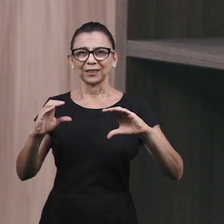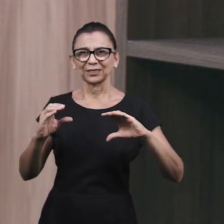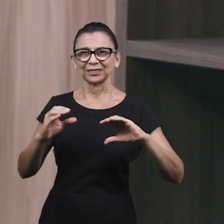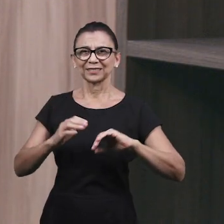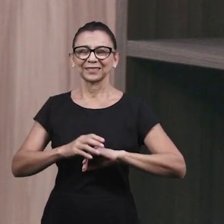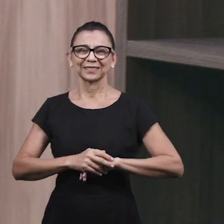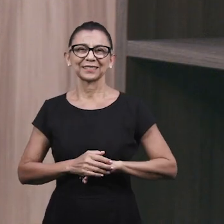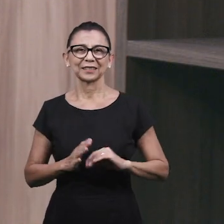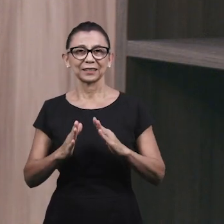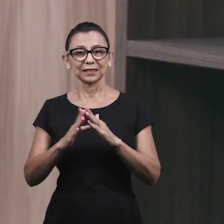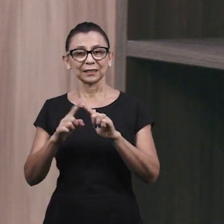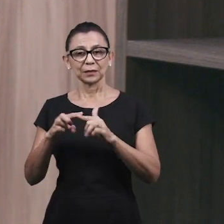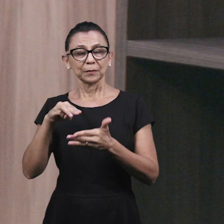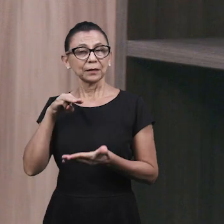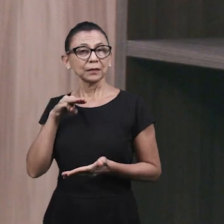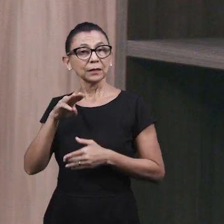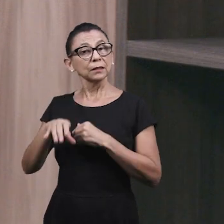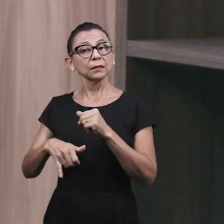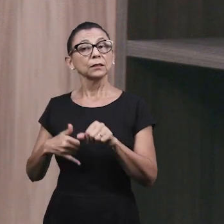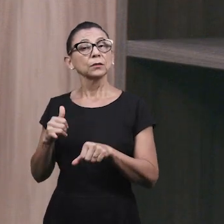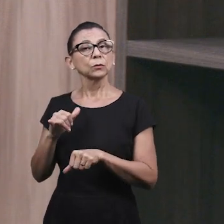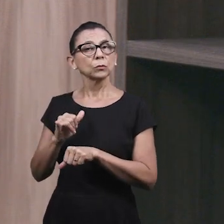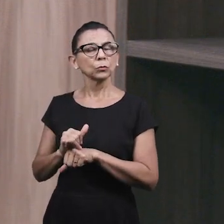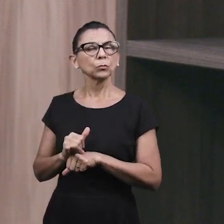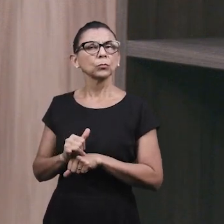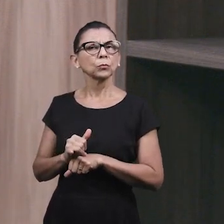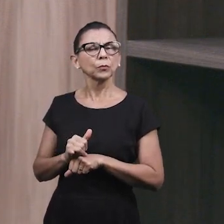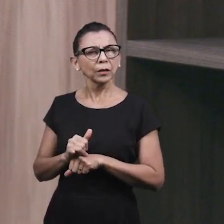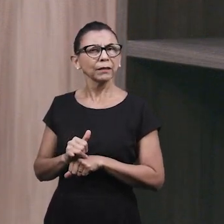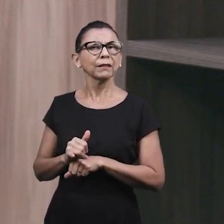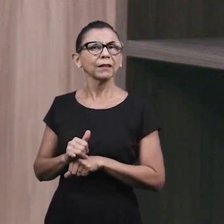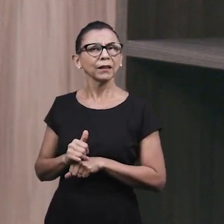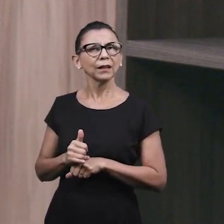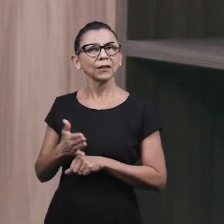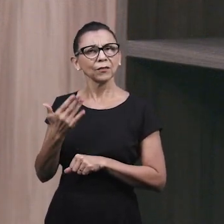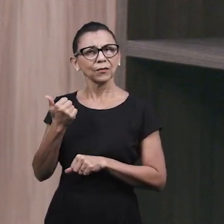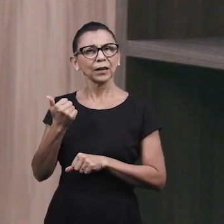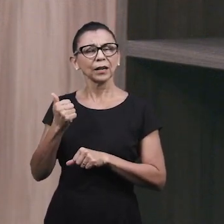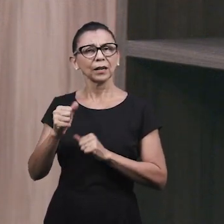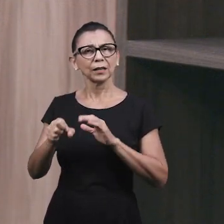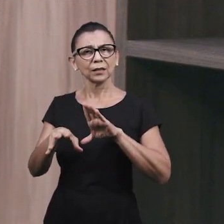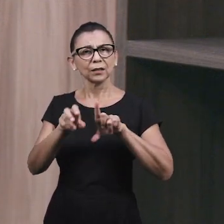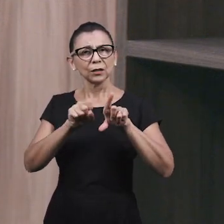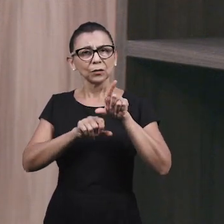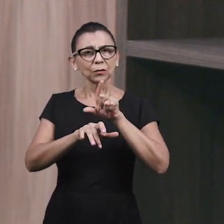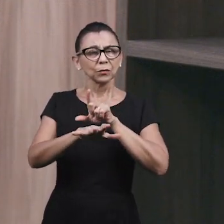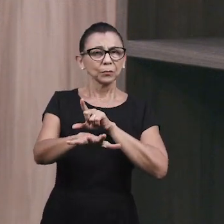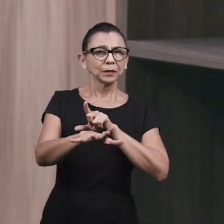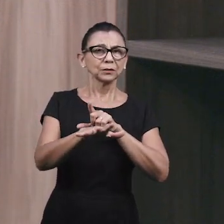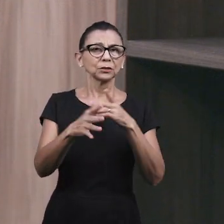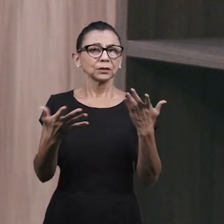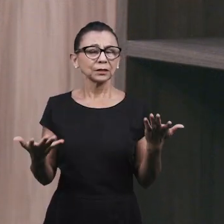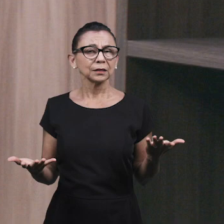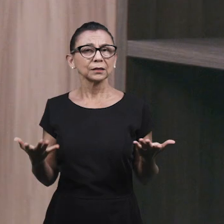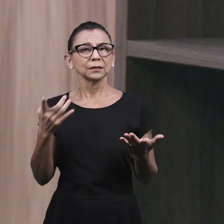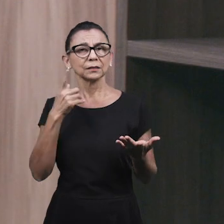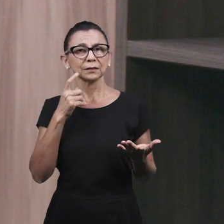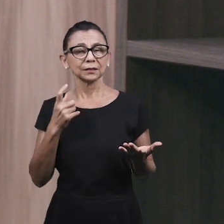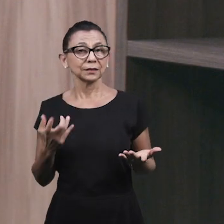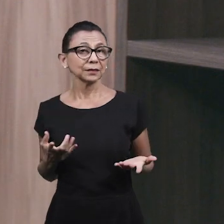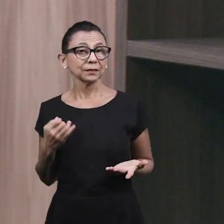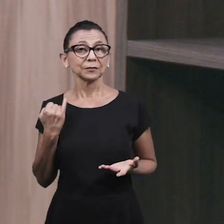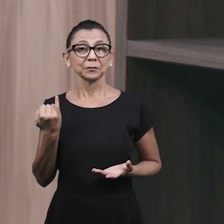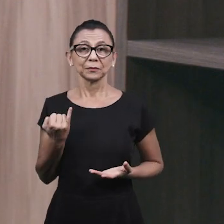Cristã Maranata no YouTube. Faça com que esse conteúdo chegue ao maior número possível de pessoas, compartilhe, divulgue. Isso é muito interessante,